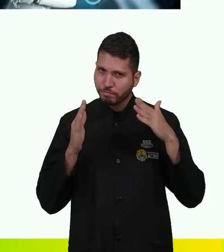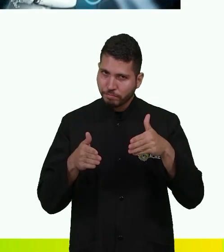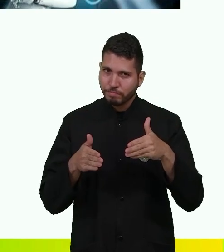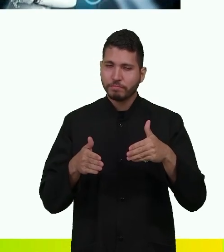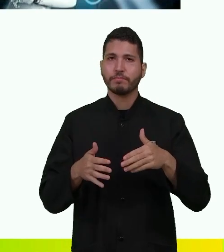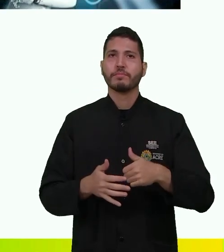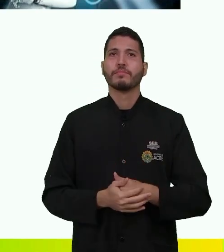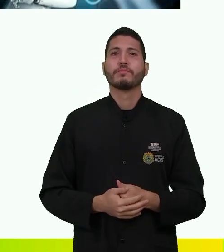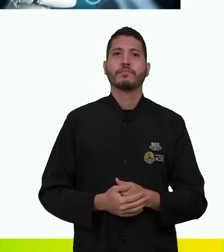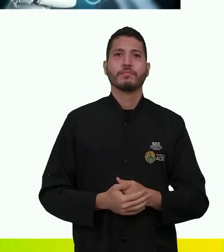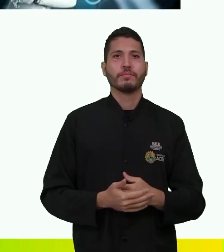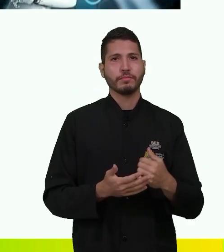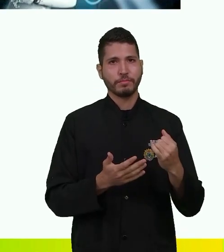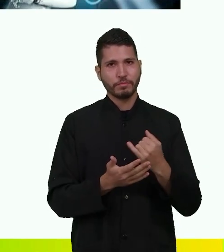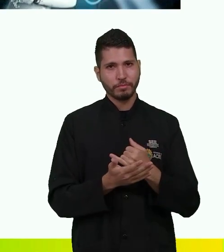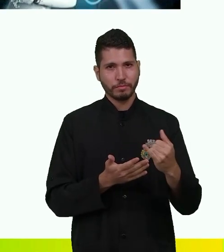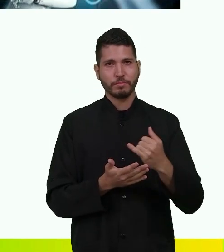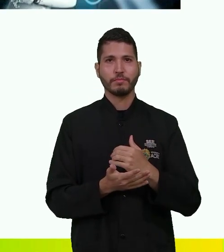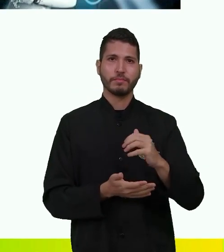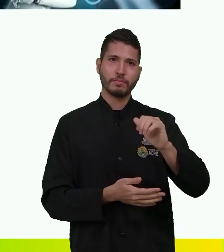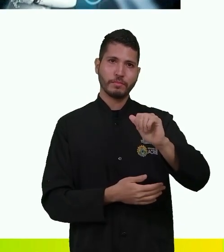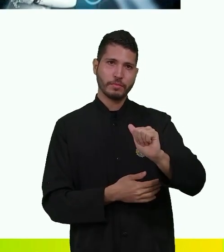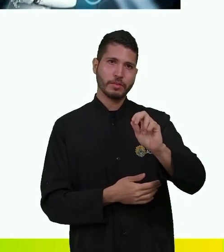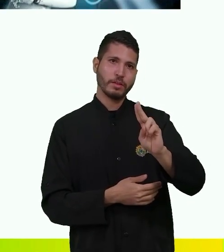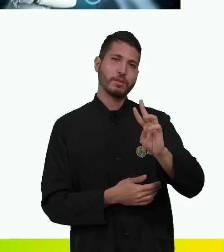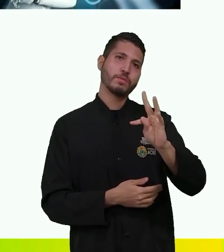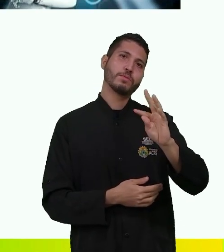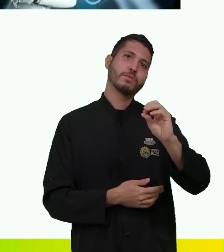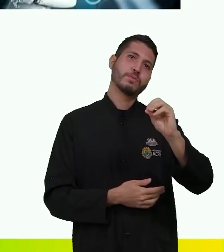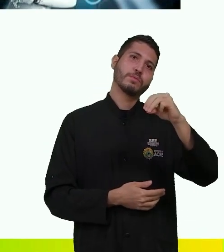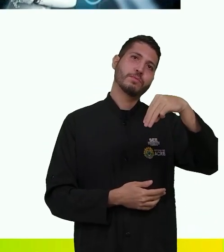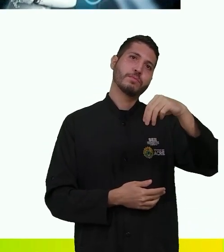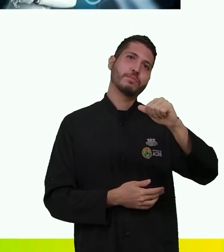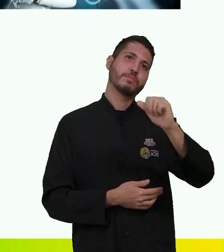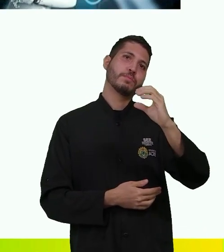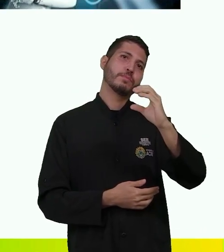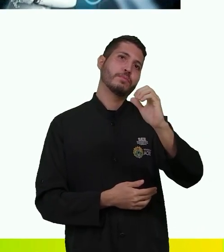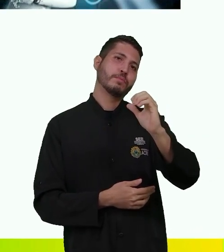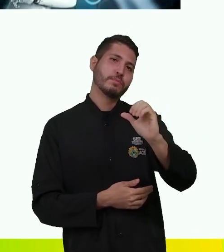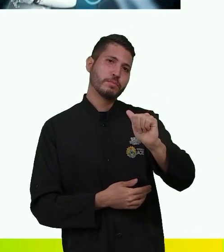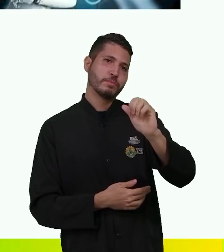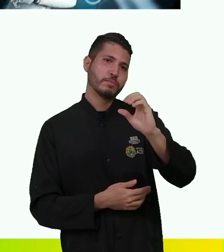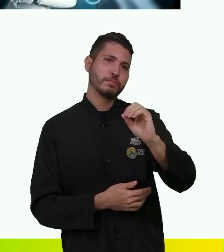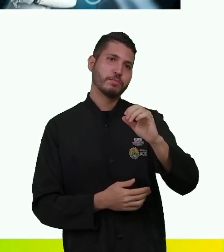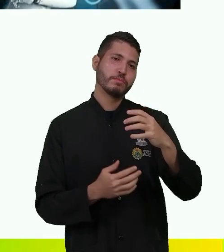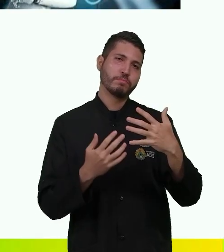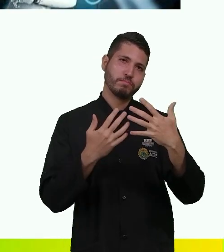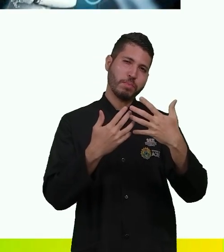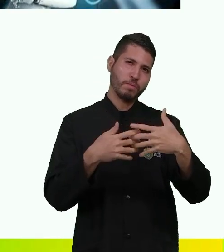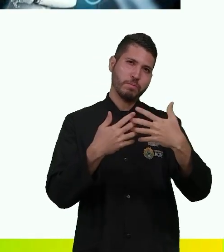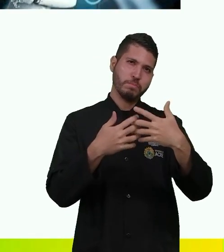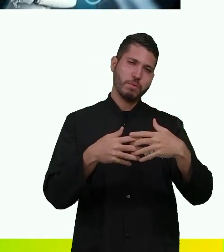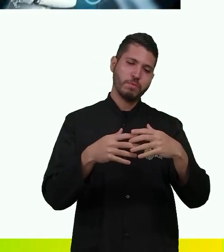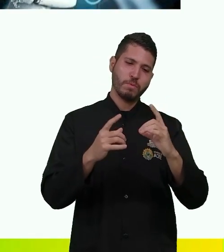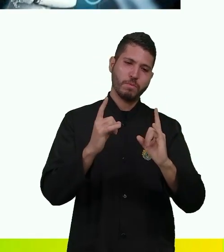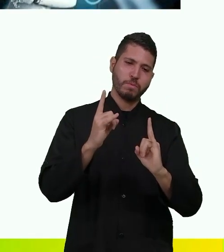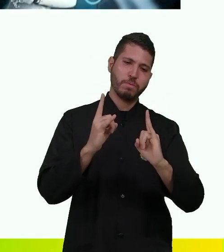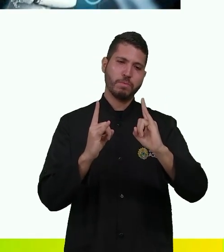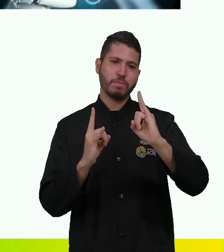introduziu a automação na produção industrial. Máquinas e robôs